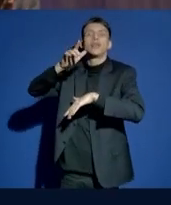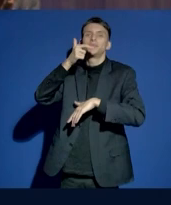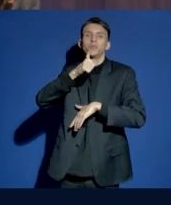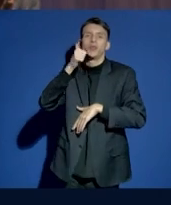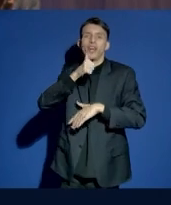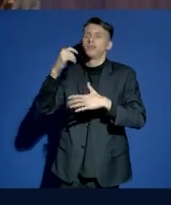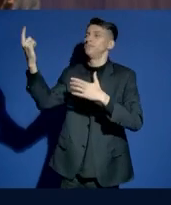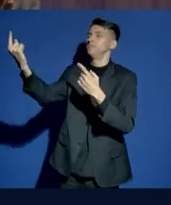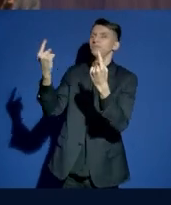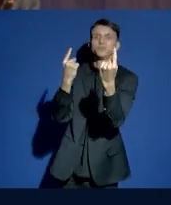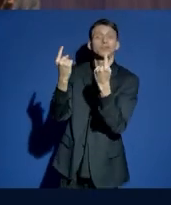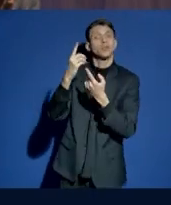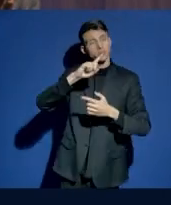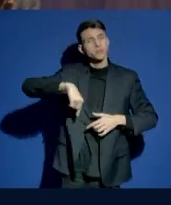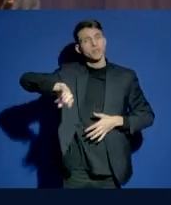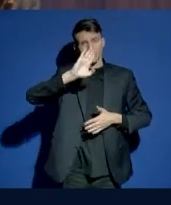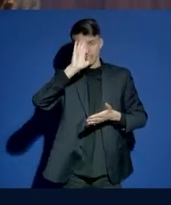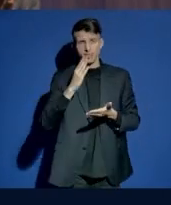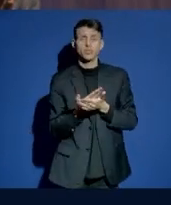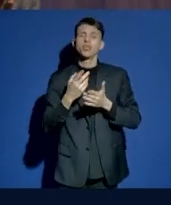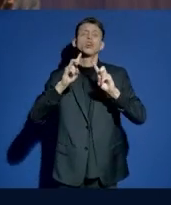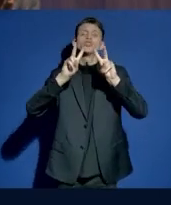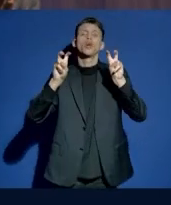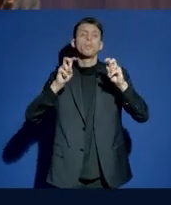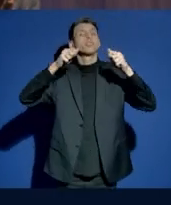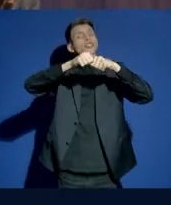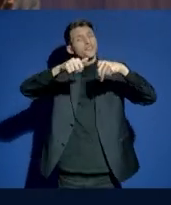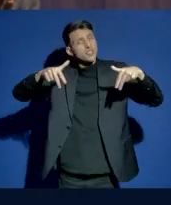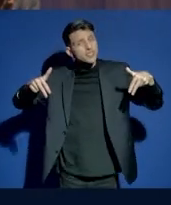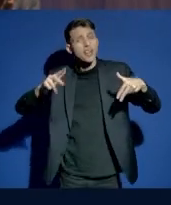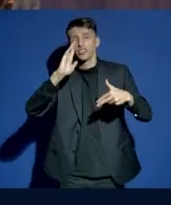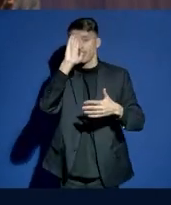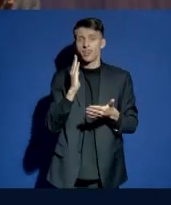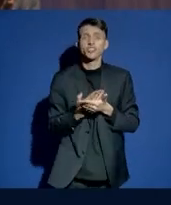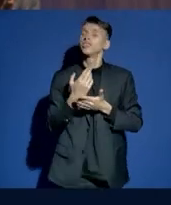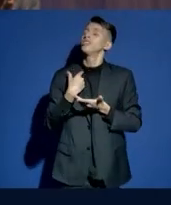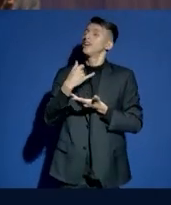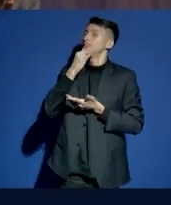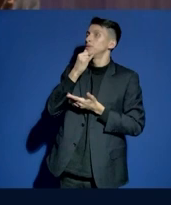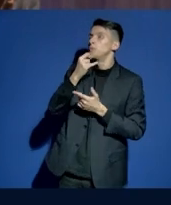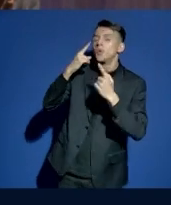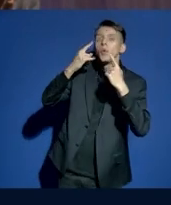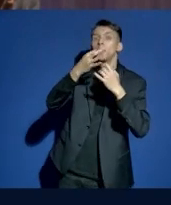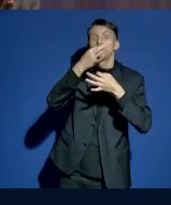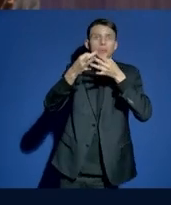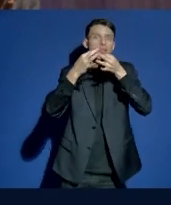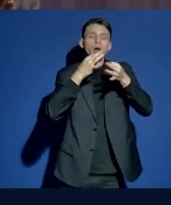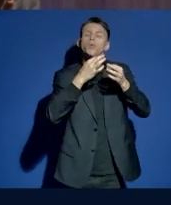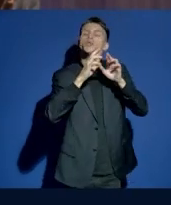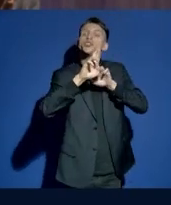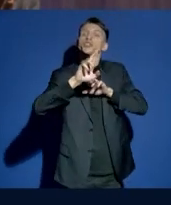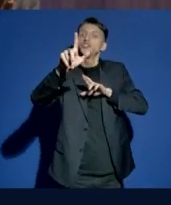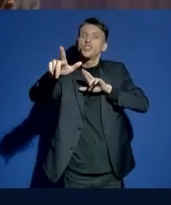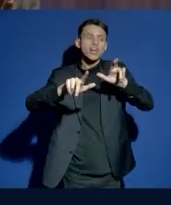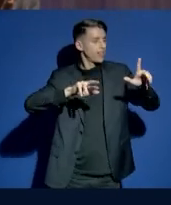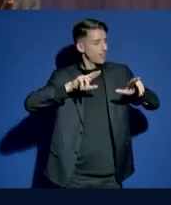verdade na diversidade, na divergência de opiniões, em pontos de vista distintos.